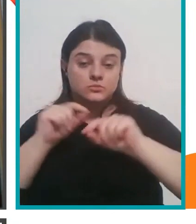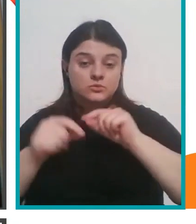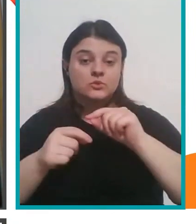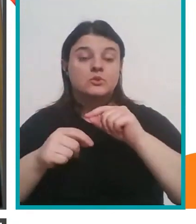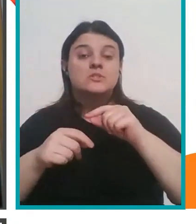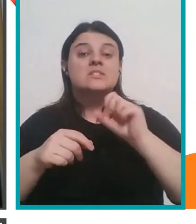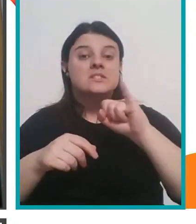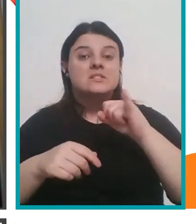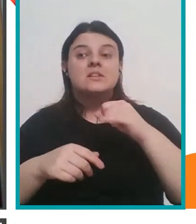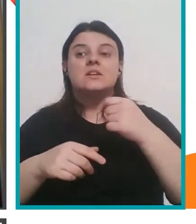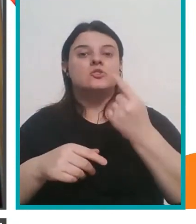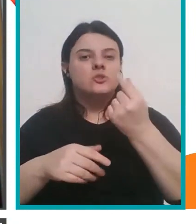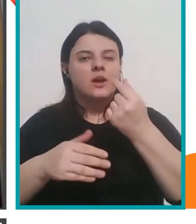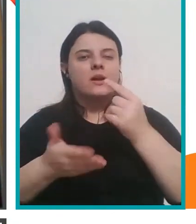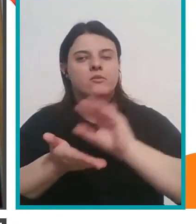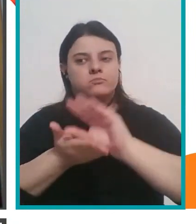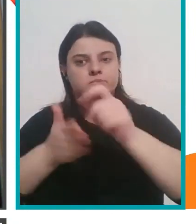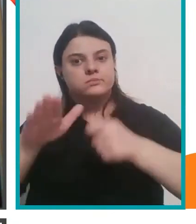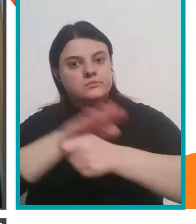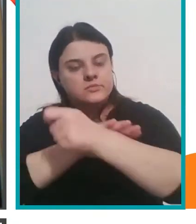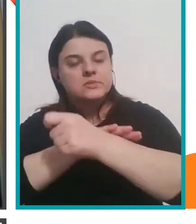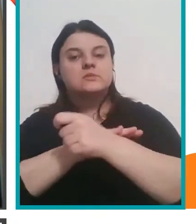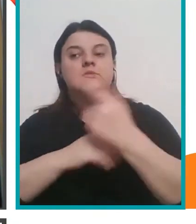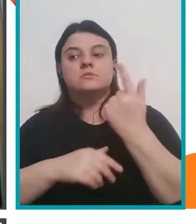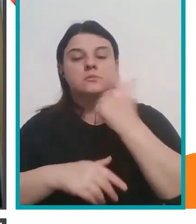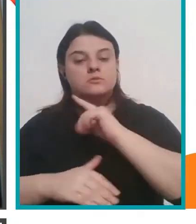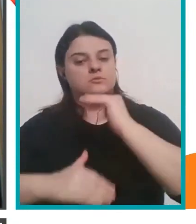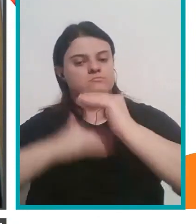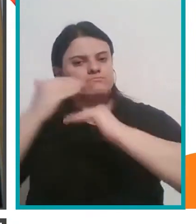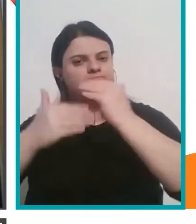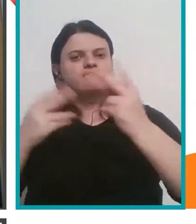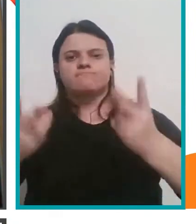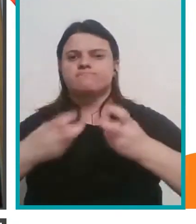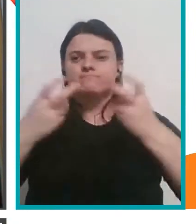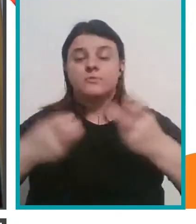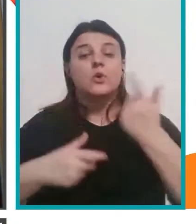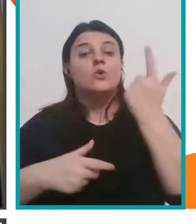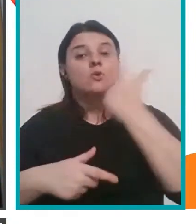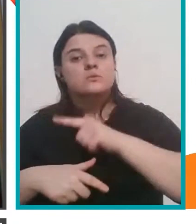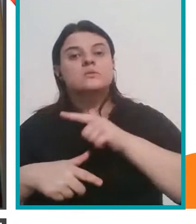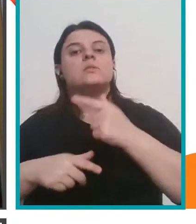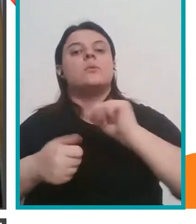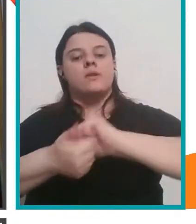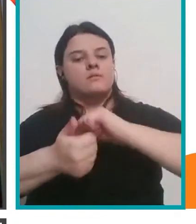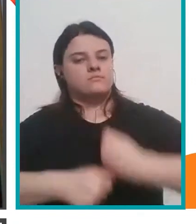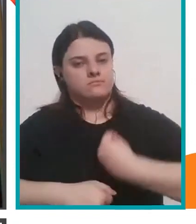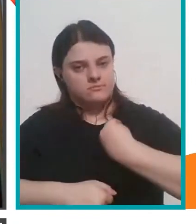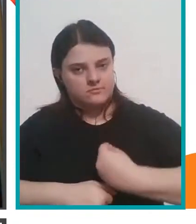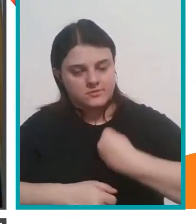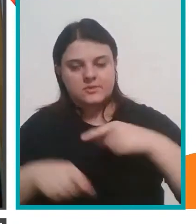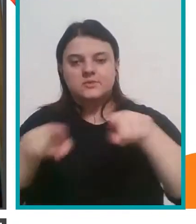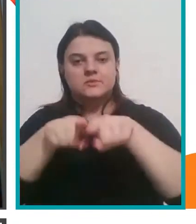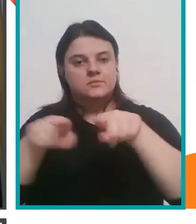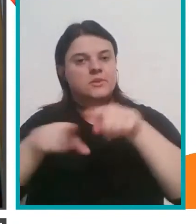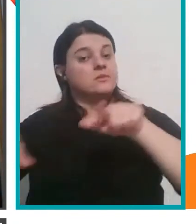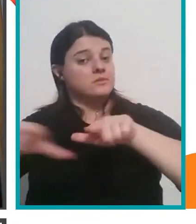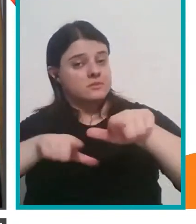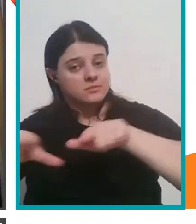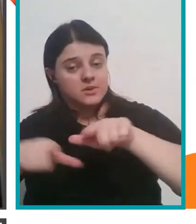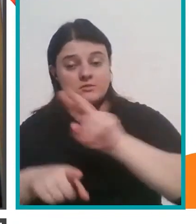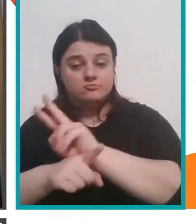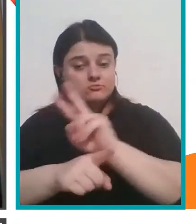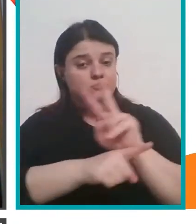em desenvolvimento tem que gerar riqueza, tem que gerar emprego, tem que gerar qualidade de vida, ao mesmo tempo que conserva